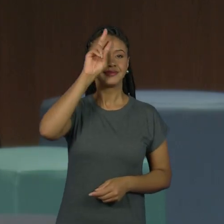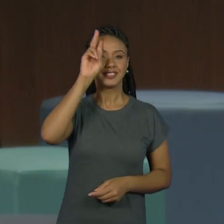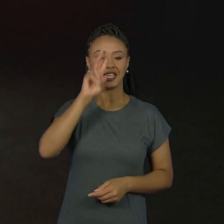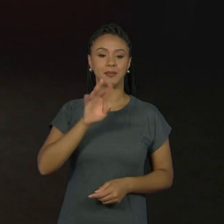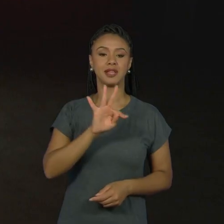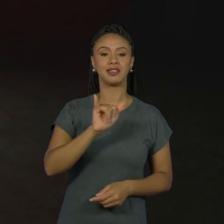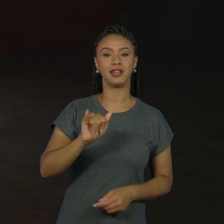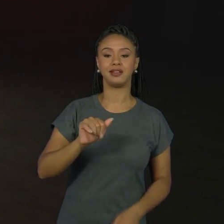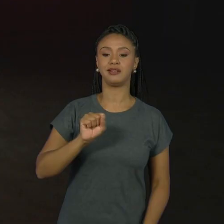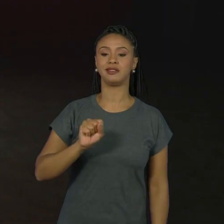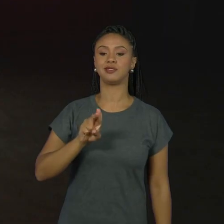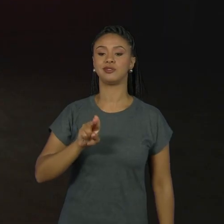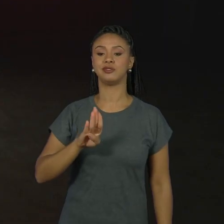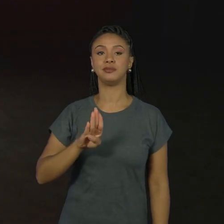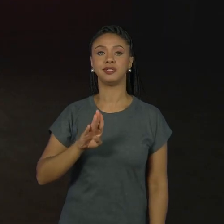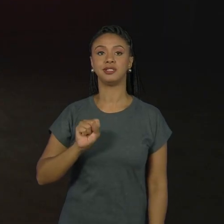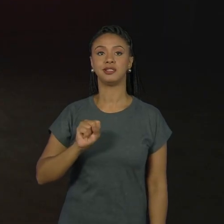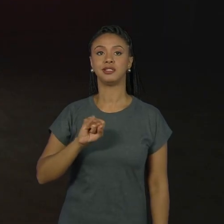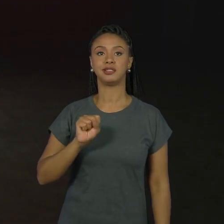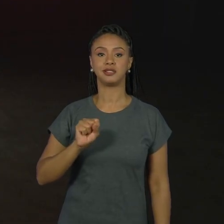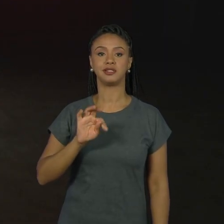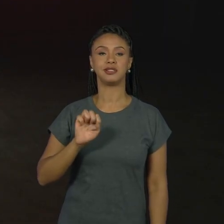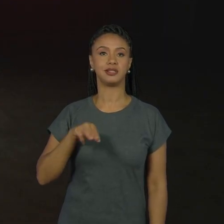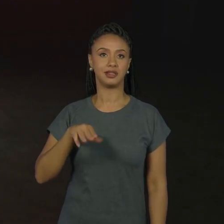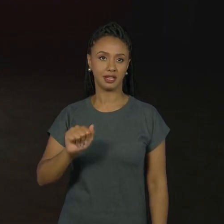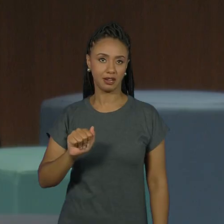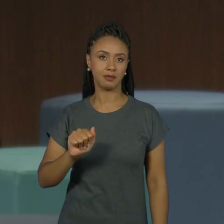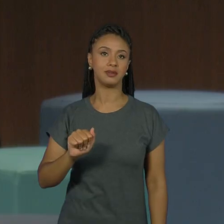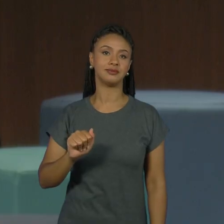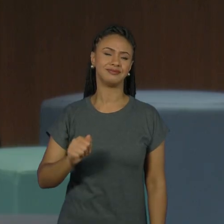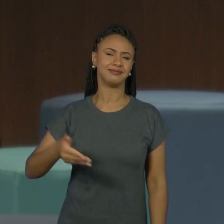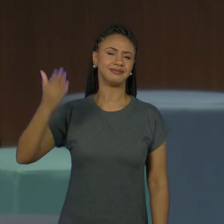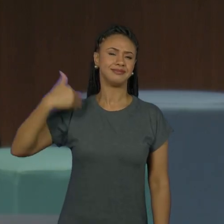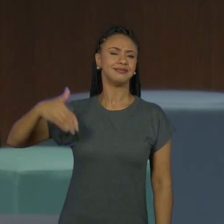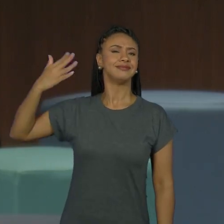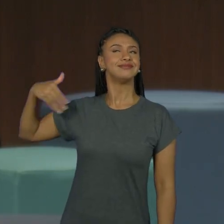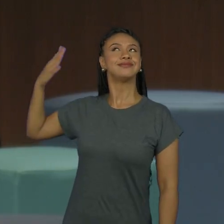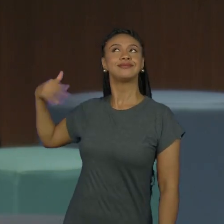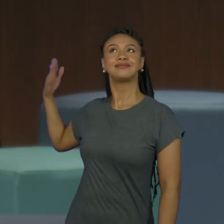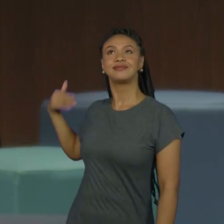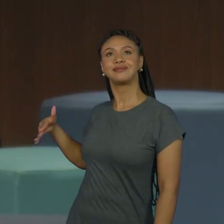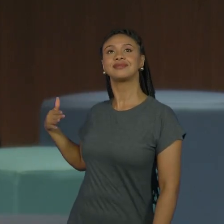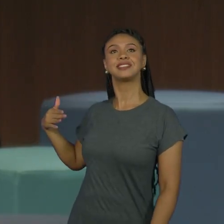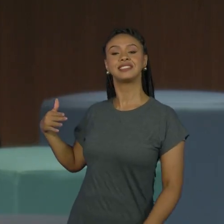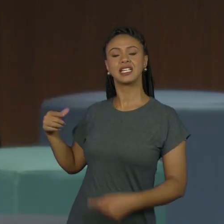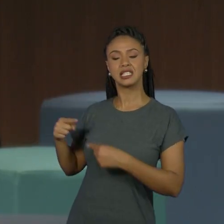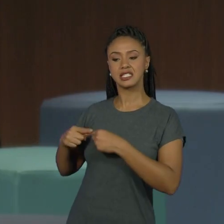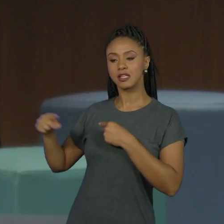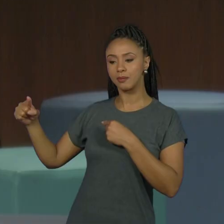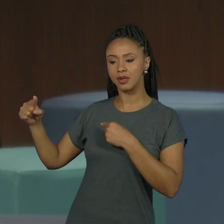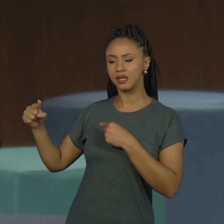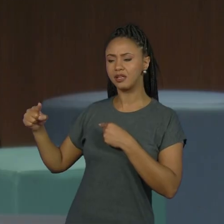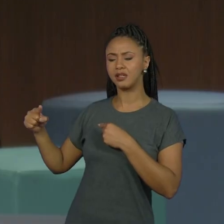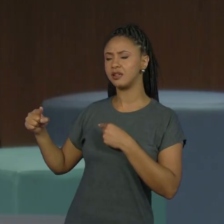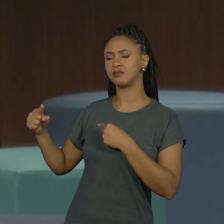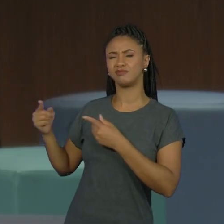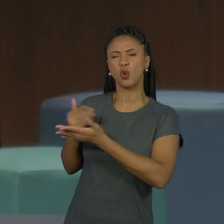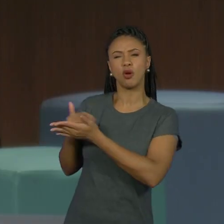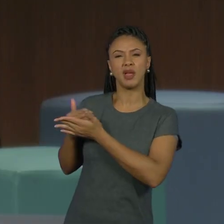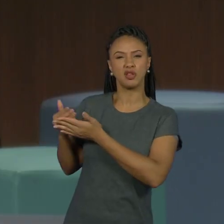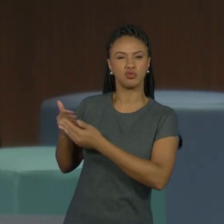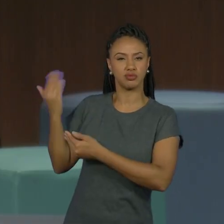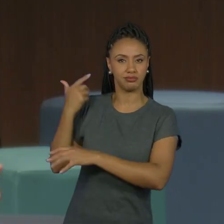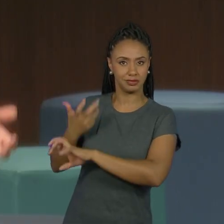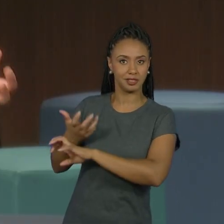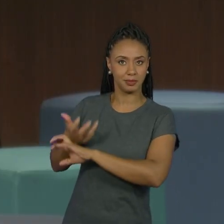né? Direcionamento, desenvolvimento e entrega que a gente viu lá nas aulas, nas semanas, lá no início da disciplina,